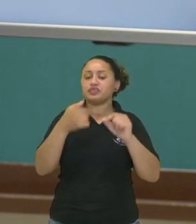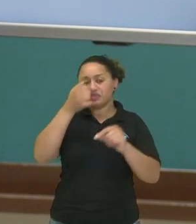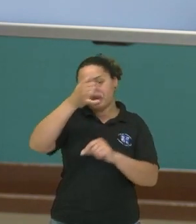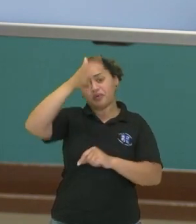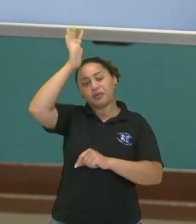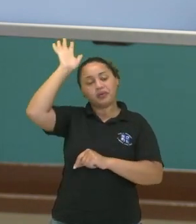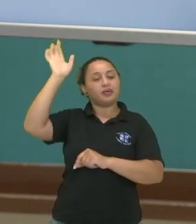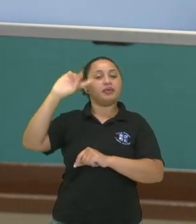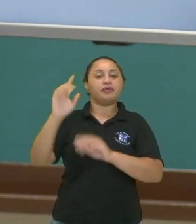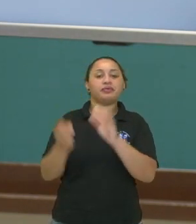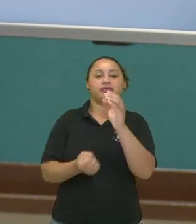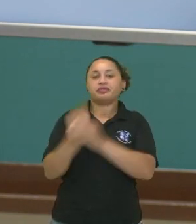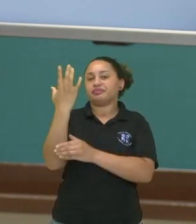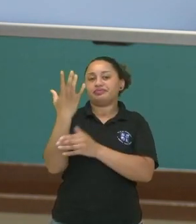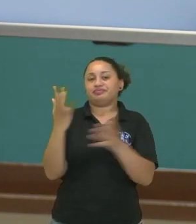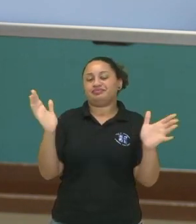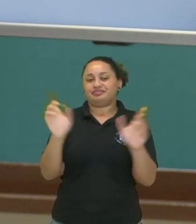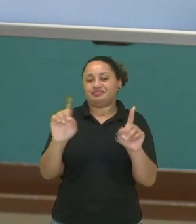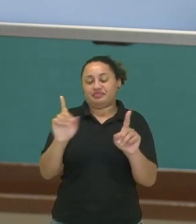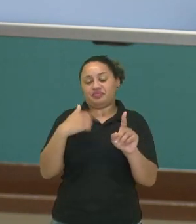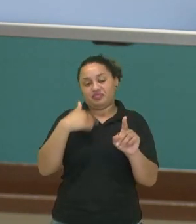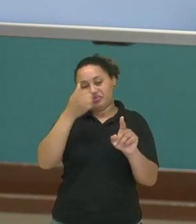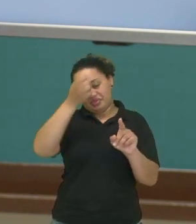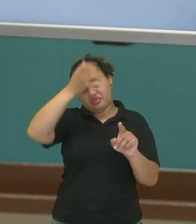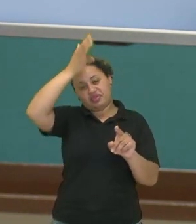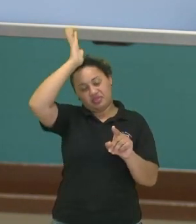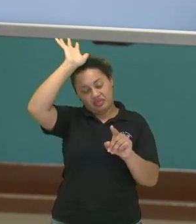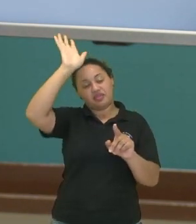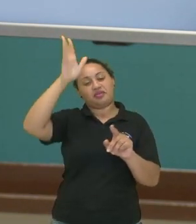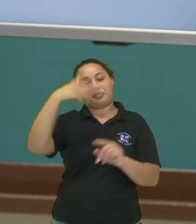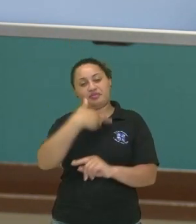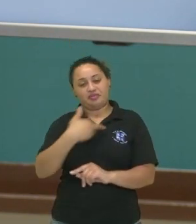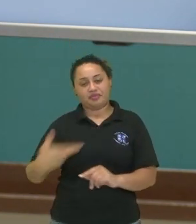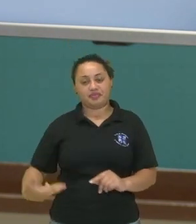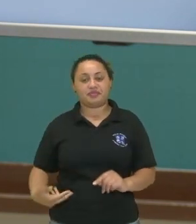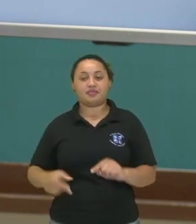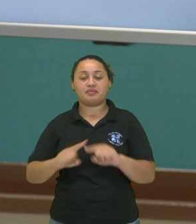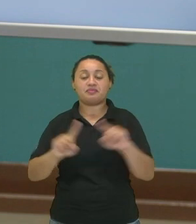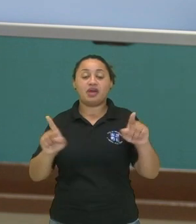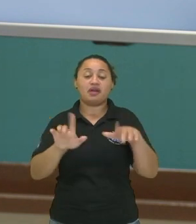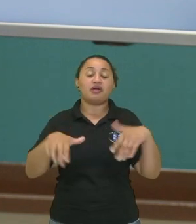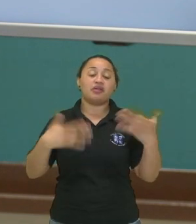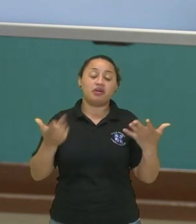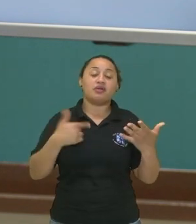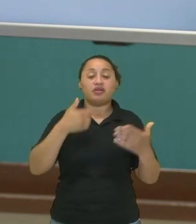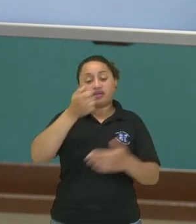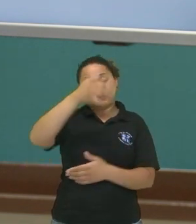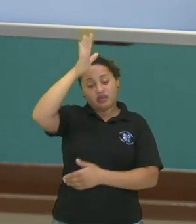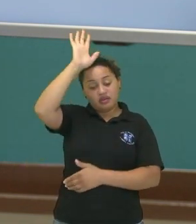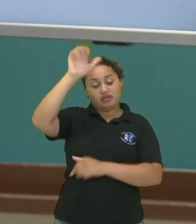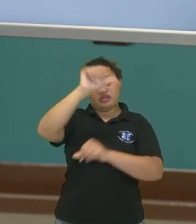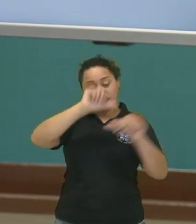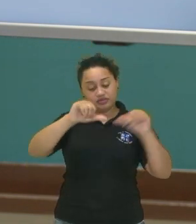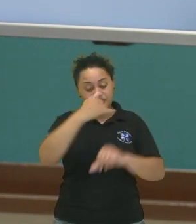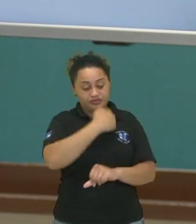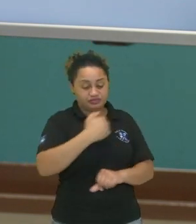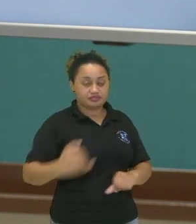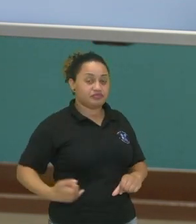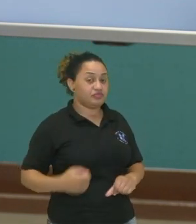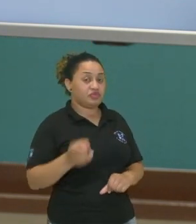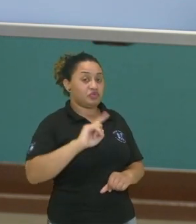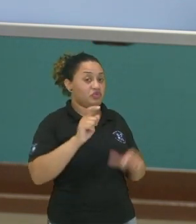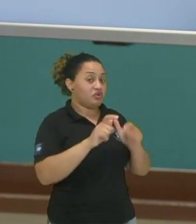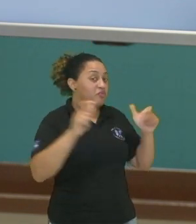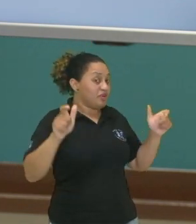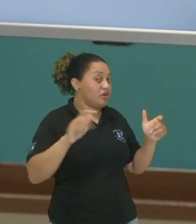criou a Roma, nós estamos no tema Roma República, mas quando Roma se tornou um império, não foi também o maior império do